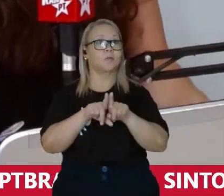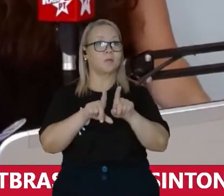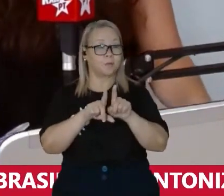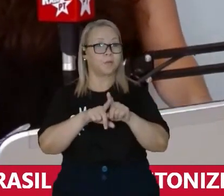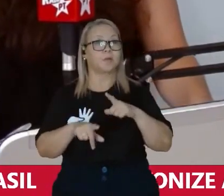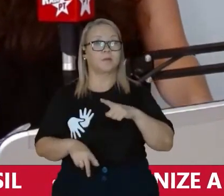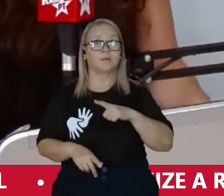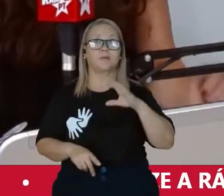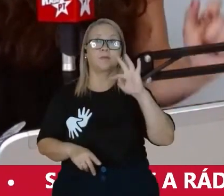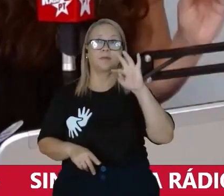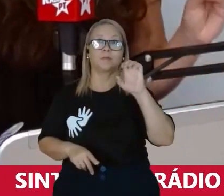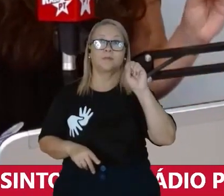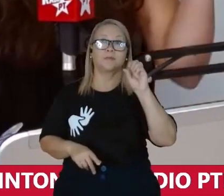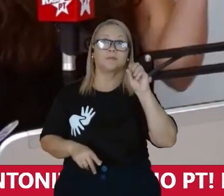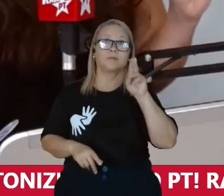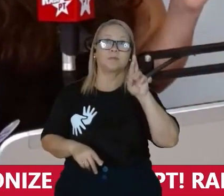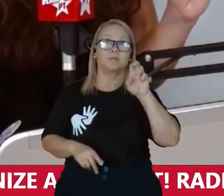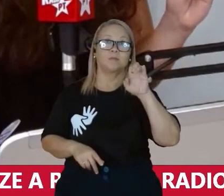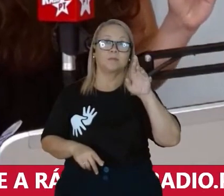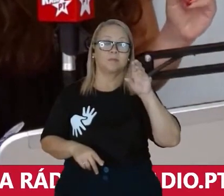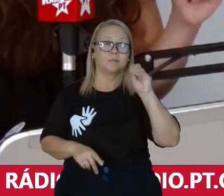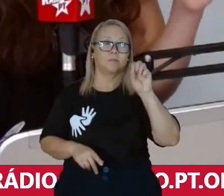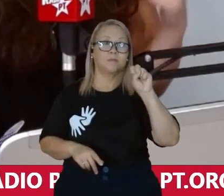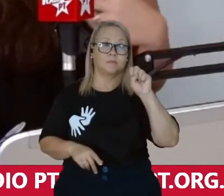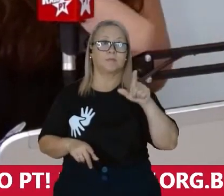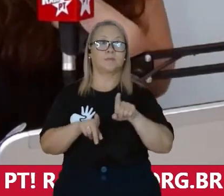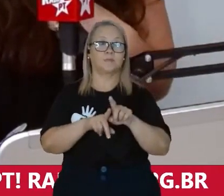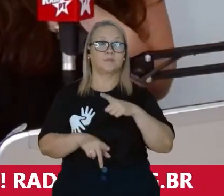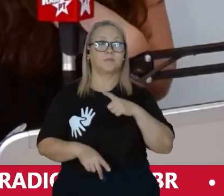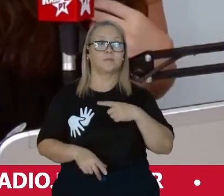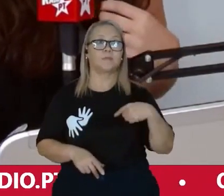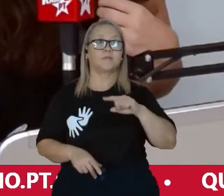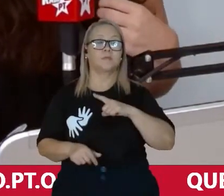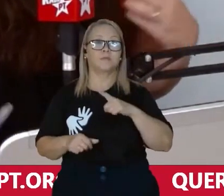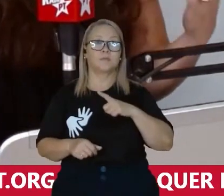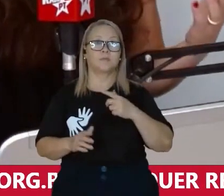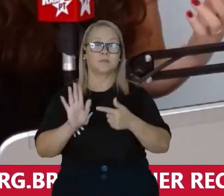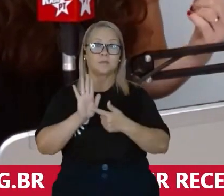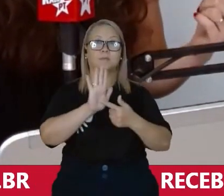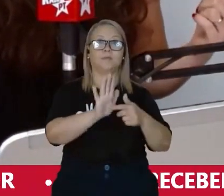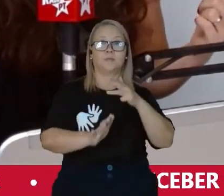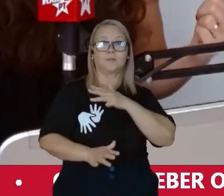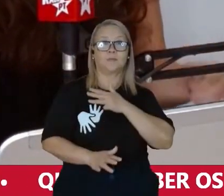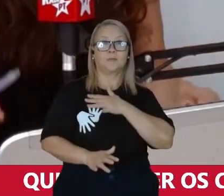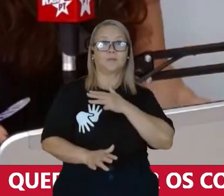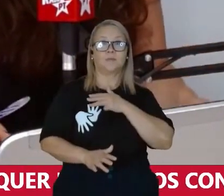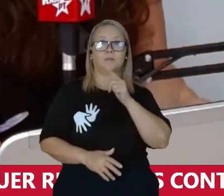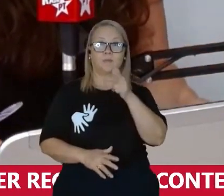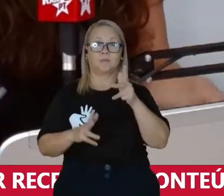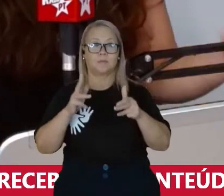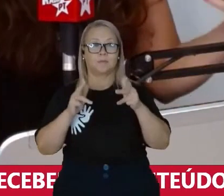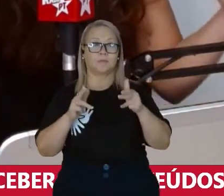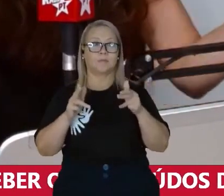Aqui. A Leila Germano tá falando aqui que a gente tem que apresentar o Lula aos tesoureiros. Eu concordo, Leila, a gente tem que fazer